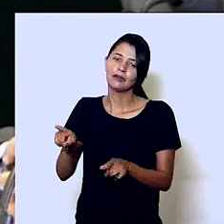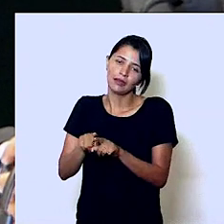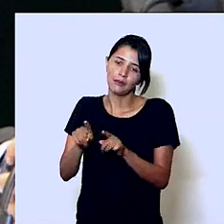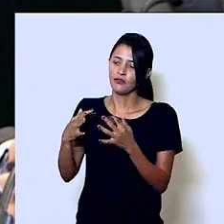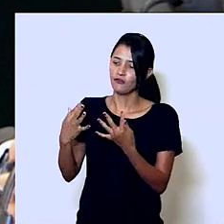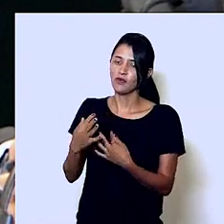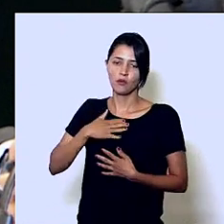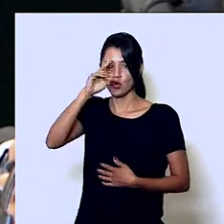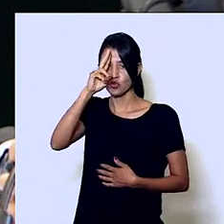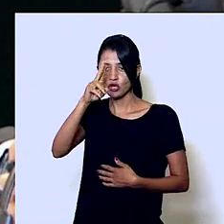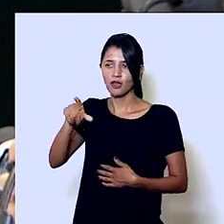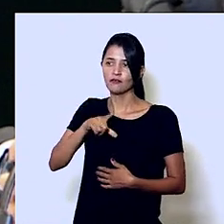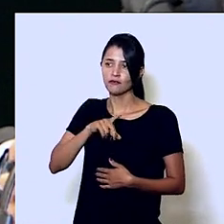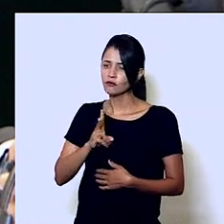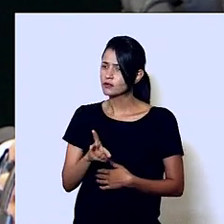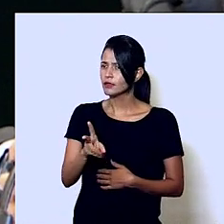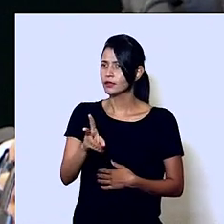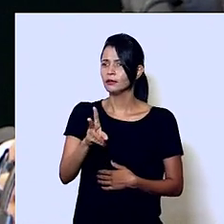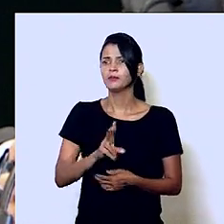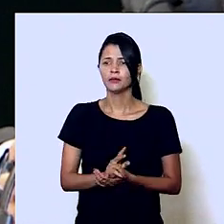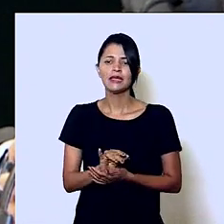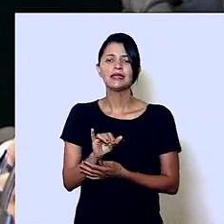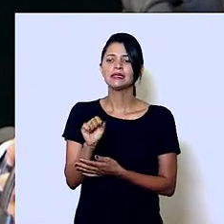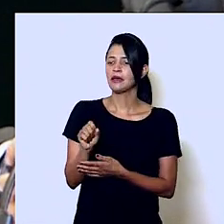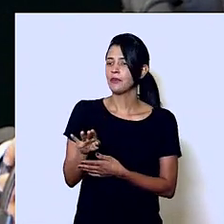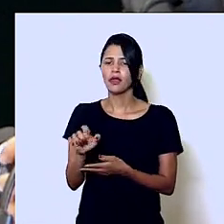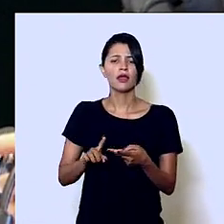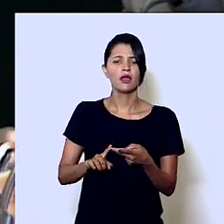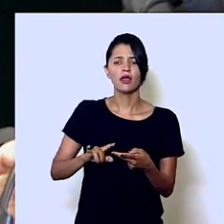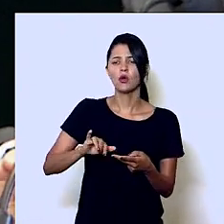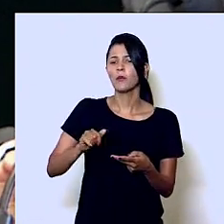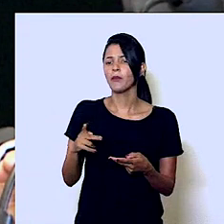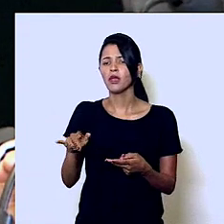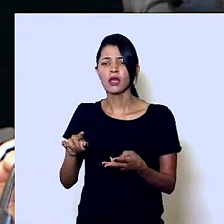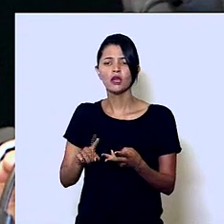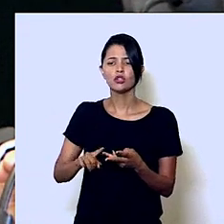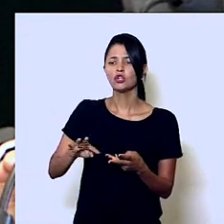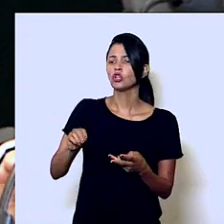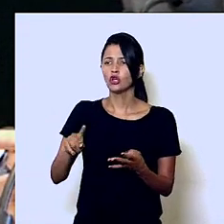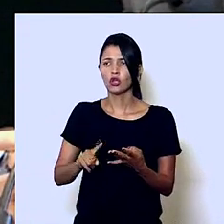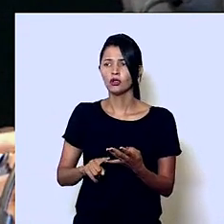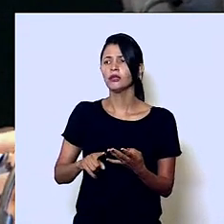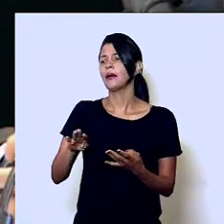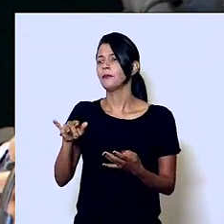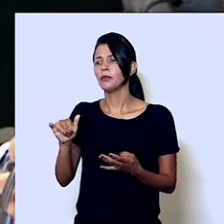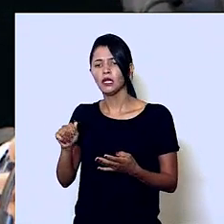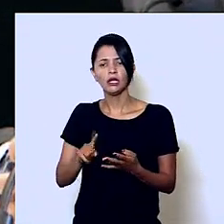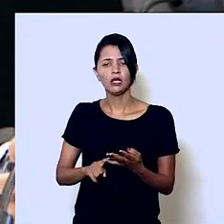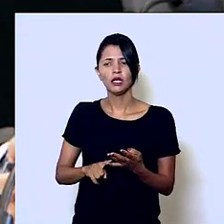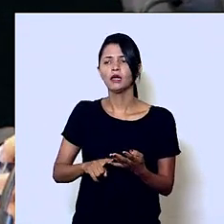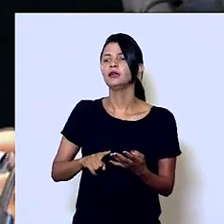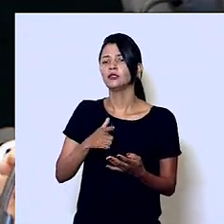vida toda, né? Isabel, João Pedro, Tota, Bia está fora, João Francisco está aqui presente, representando